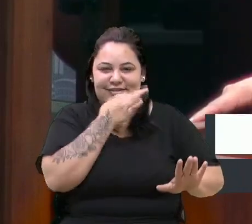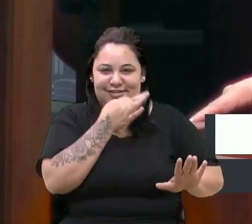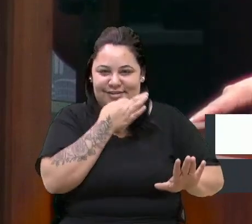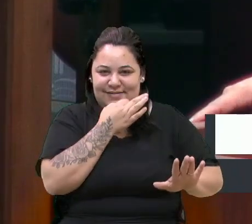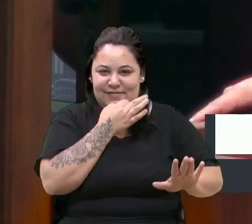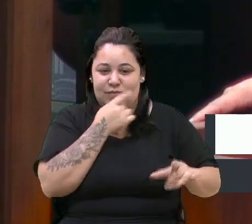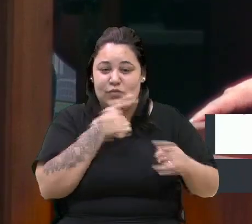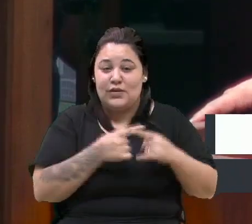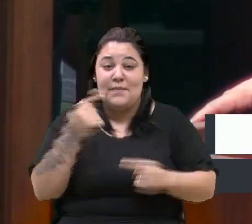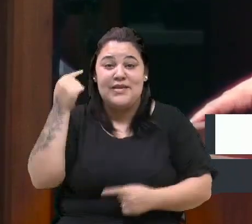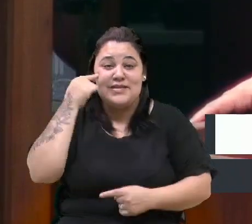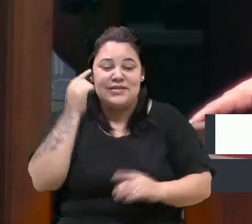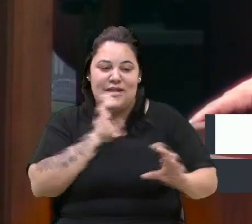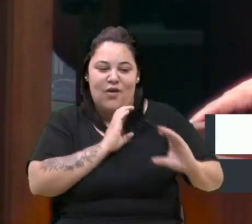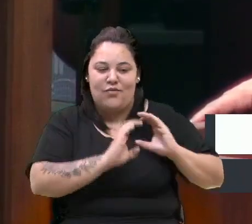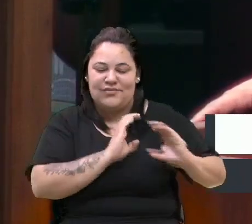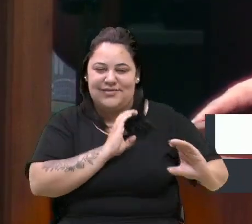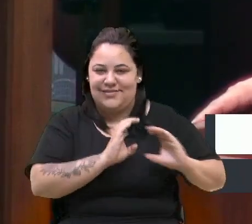na comunicação,